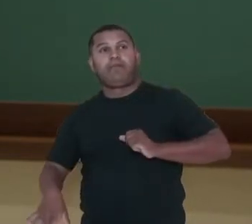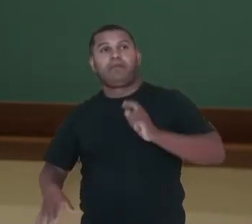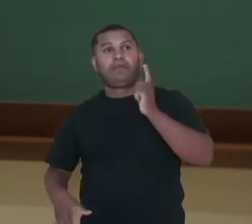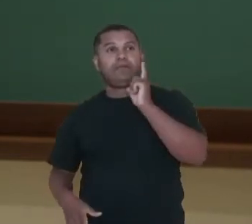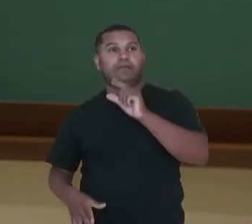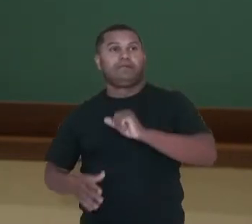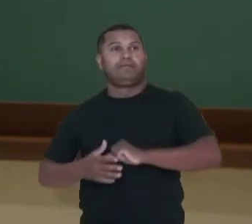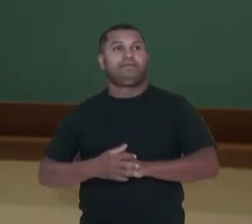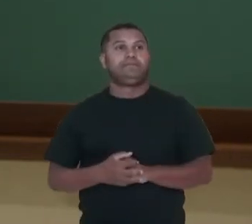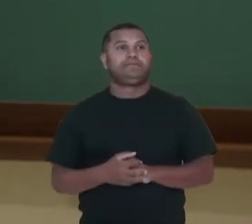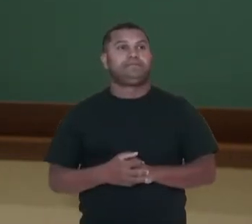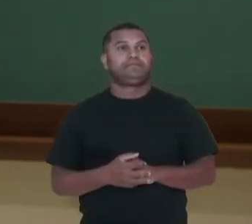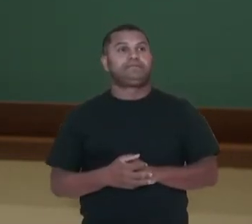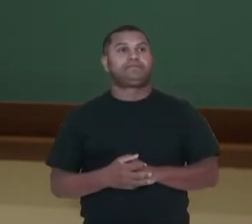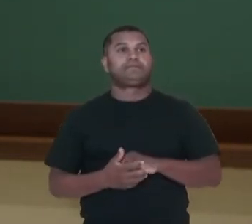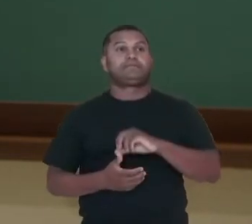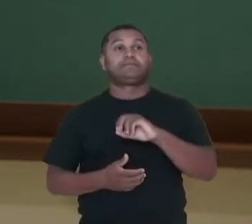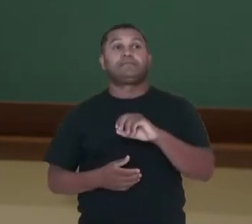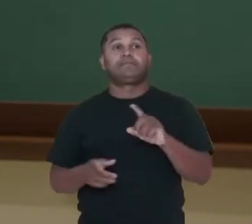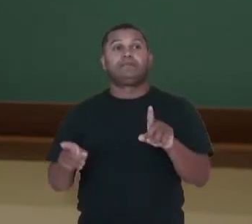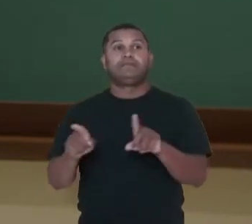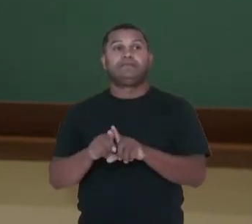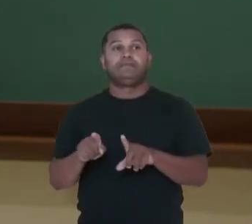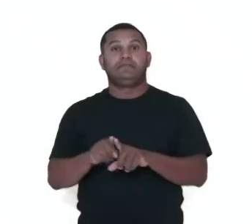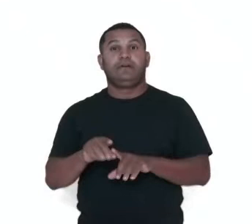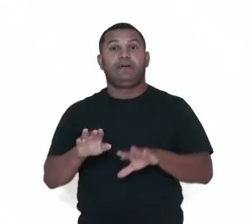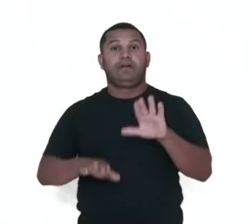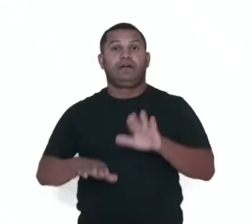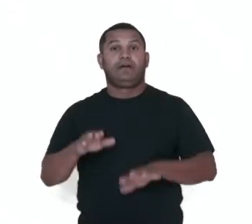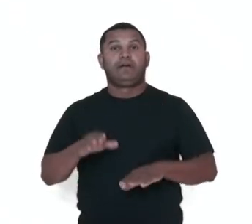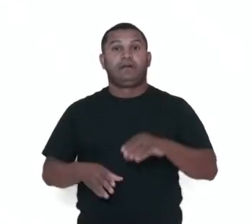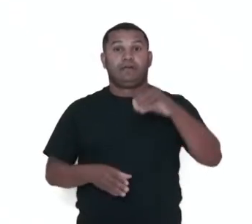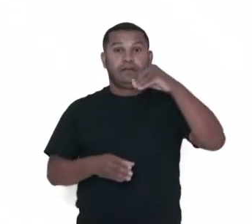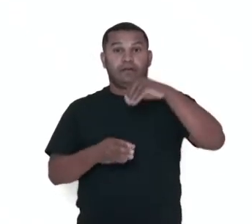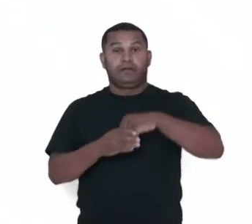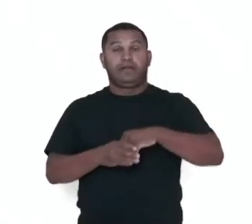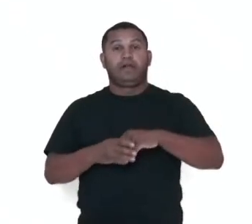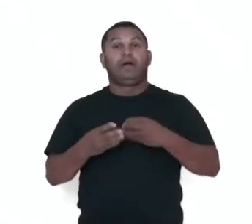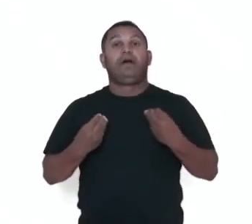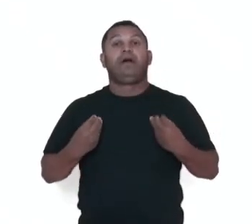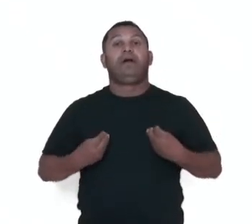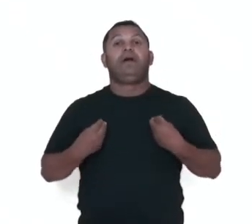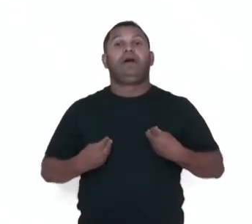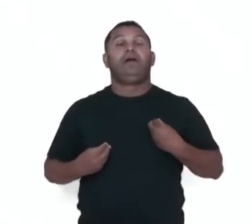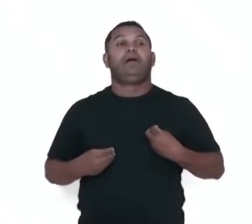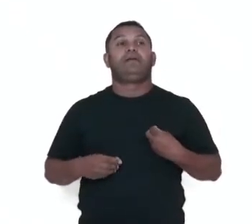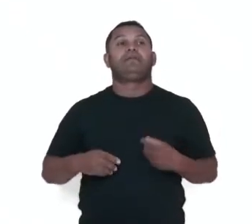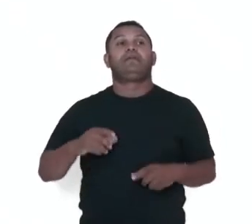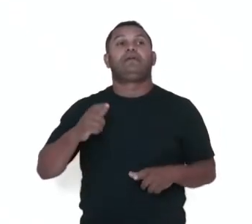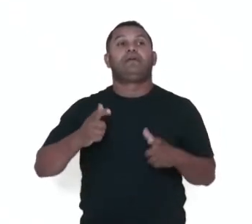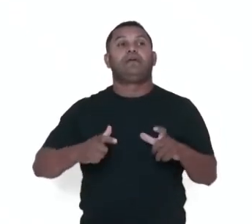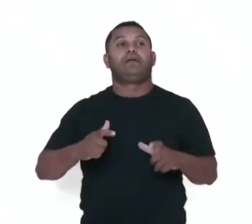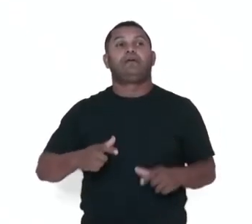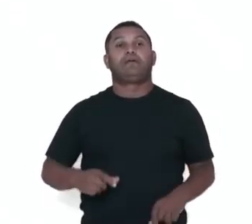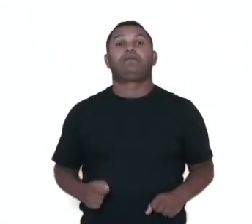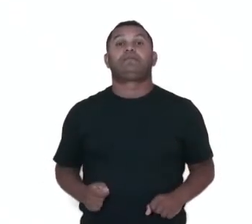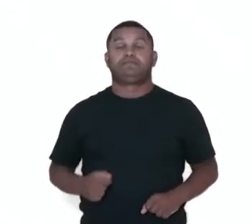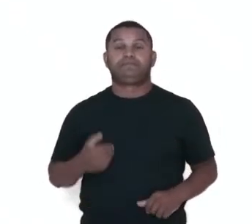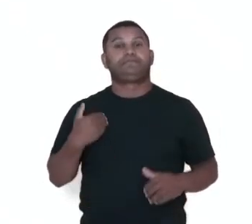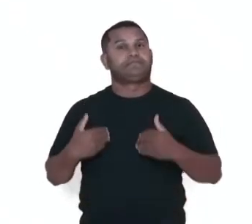bem? As espécies parasitas, onde que elas vivem? Todo parasita precisa de